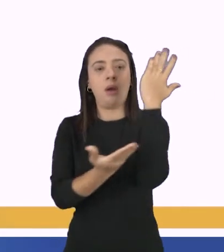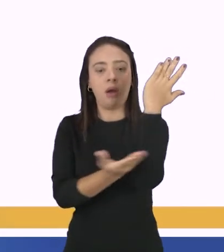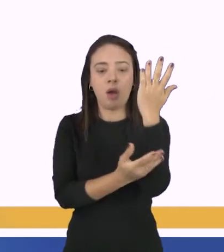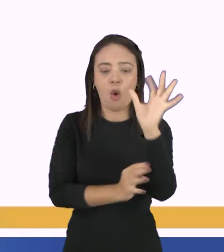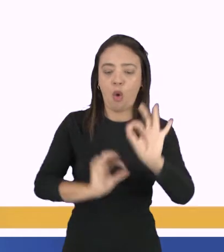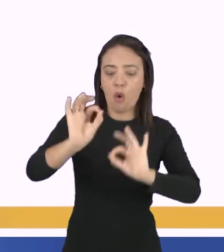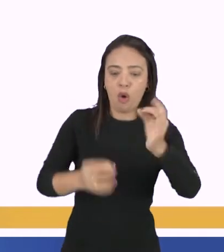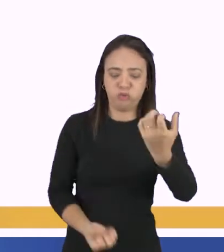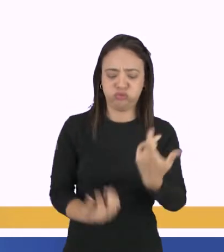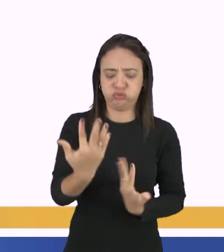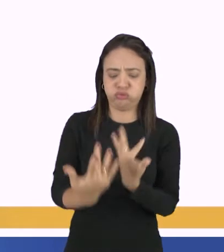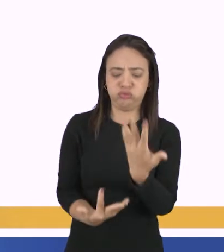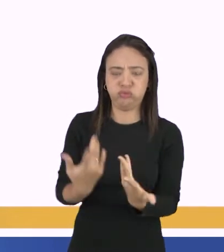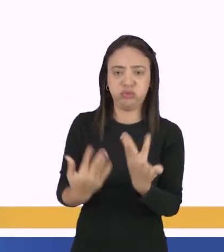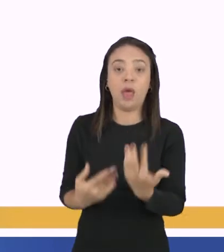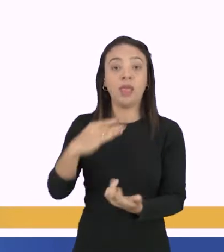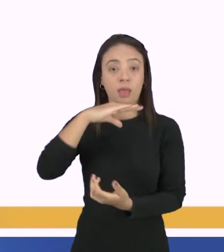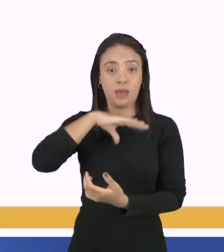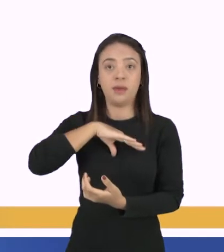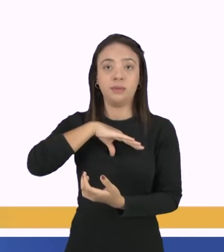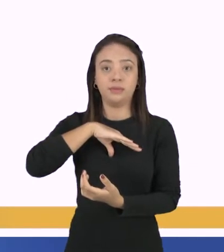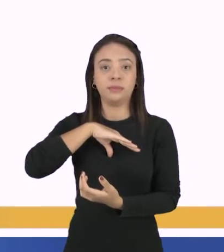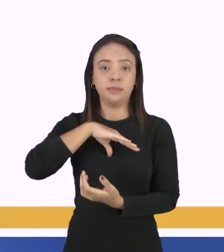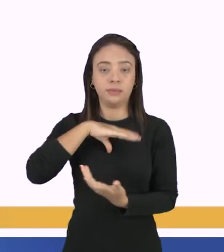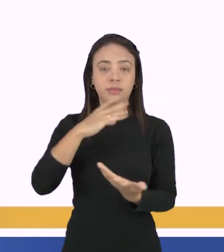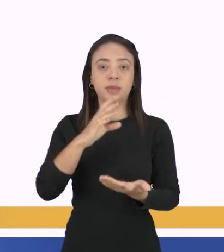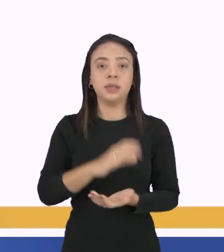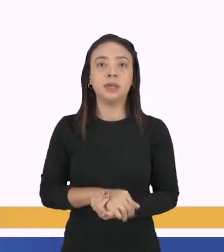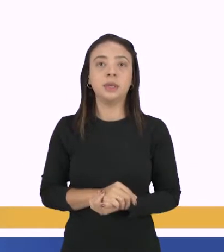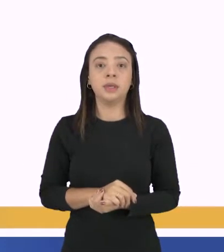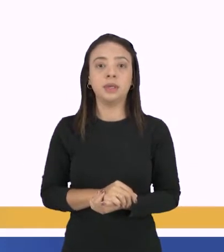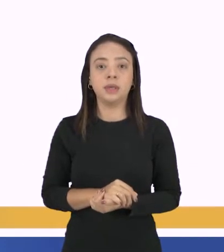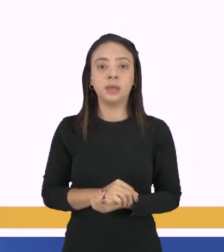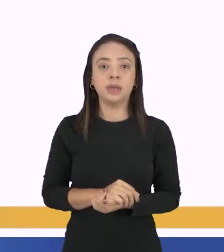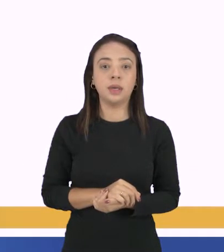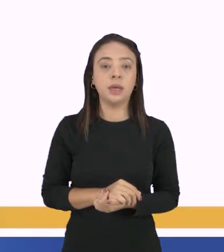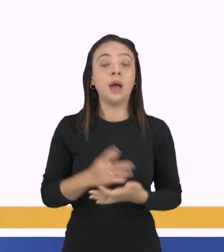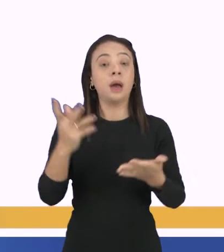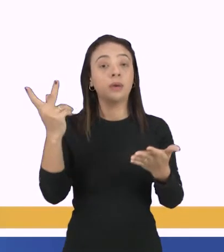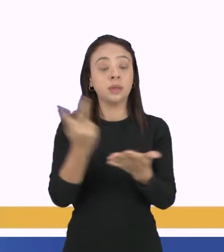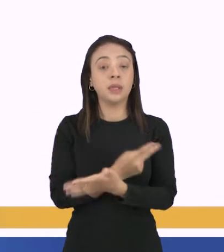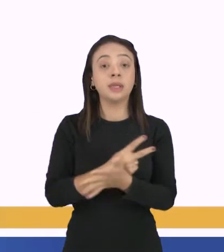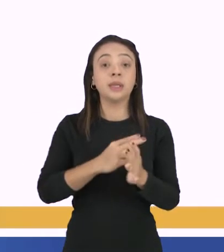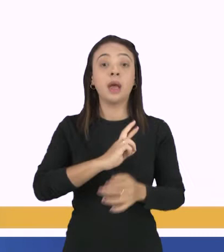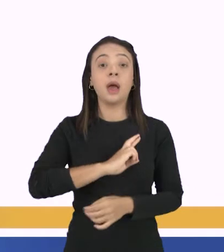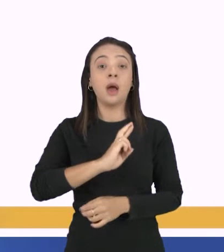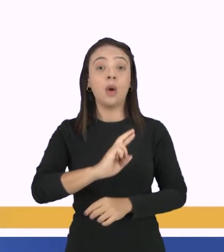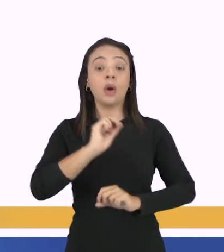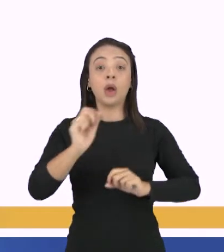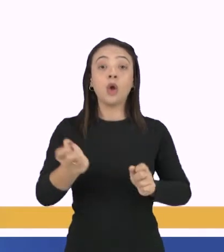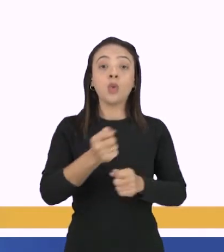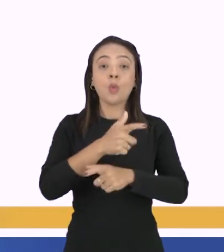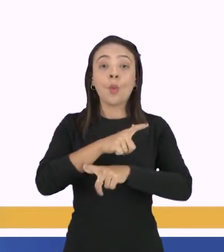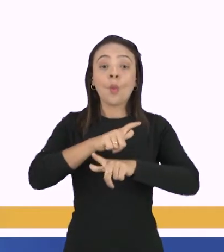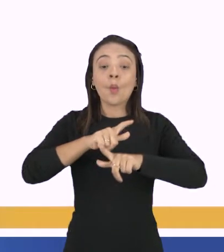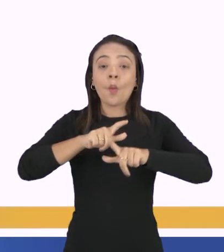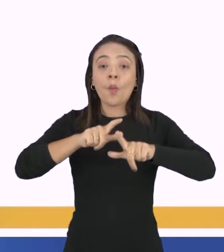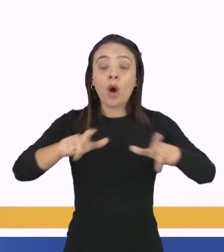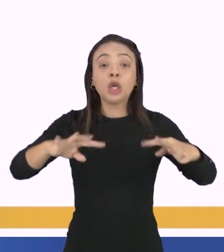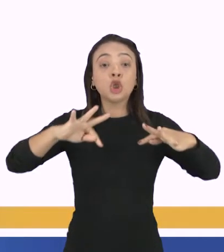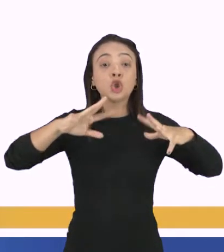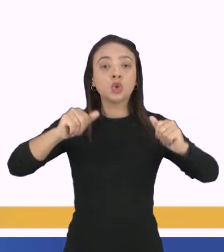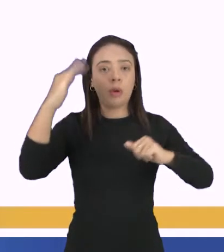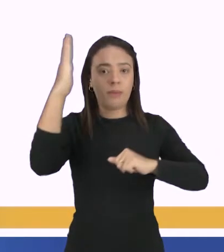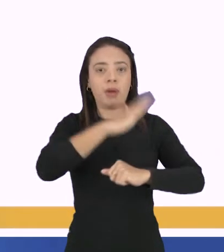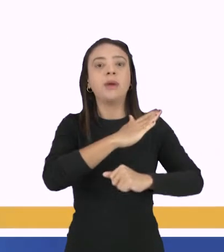fogueiras pelas ruas da cidade. Esse é um ritual que é feito para representar a maneira simbólica da purificação de todas as